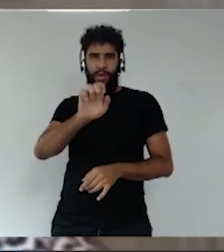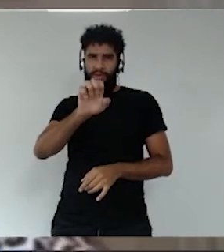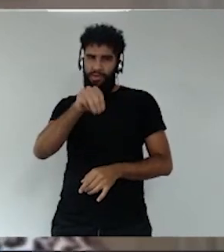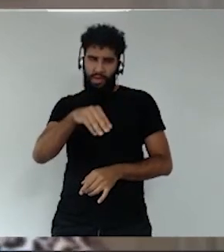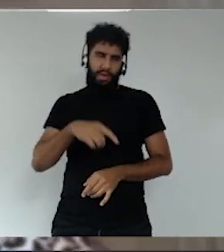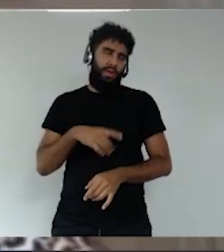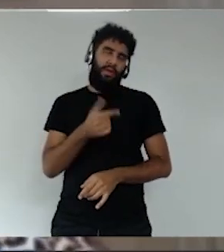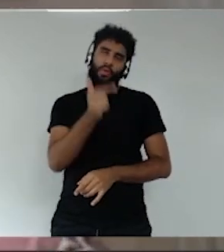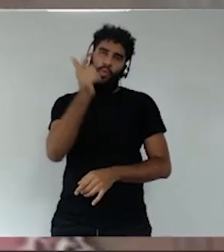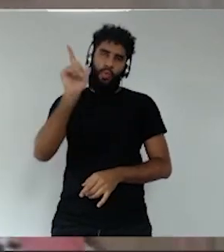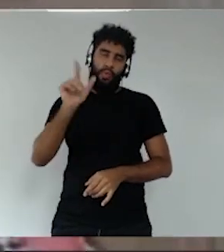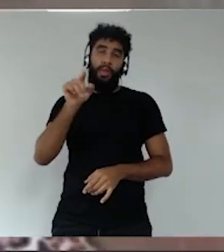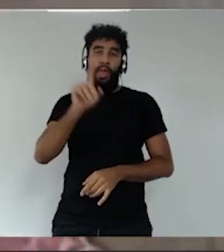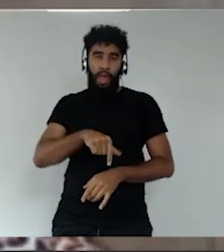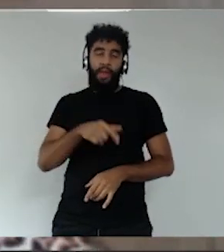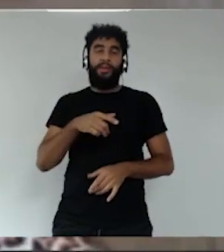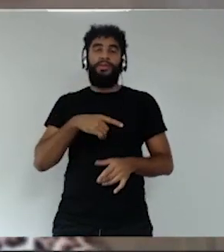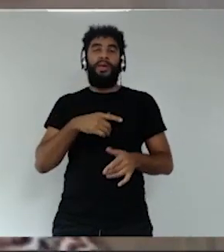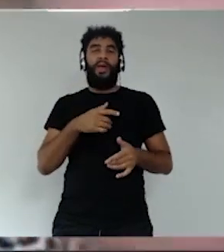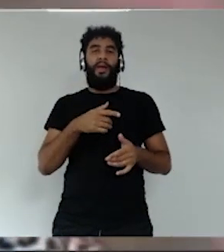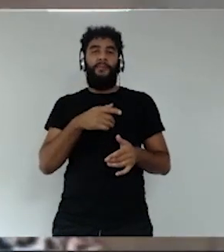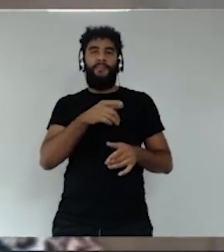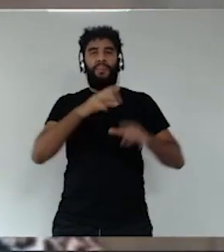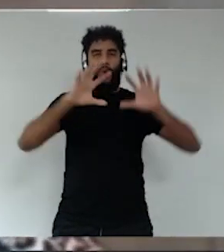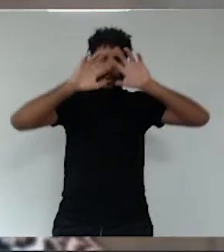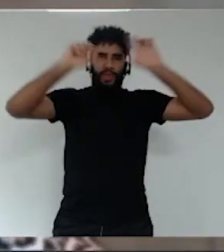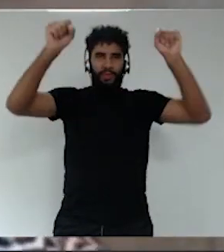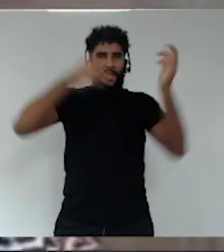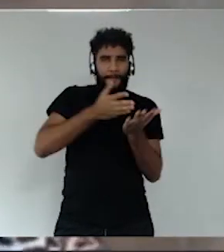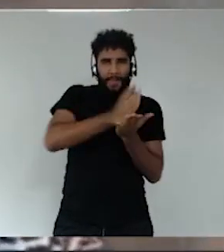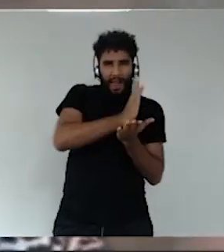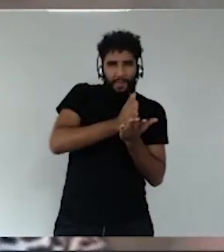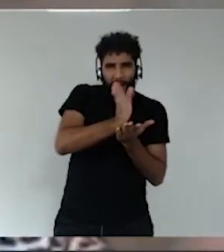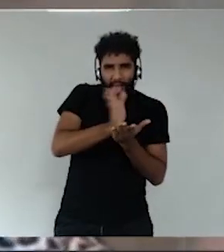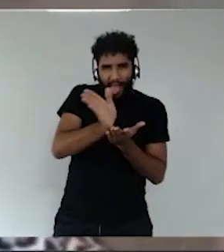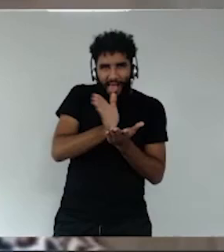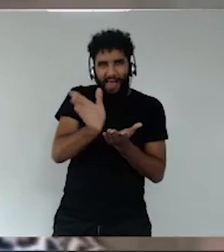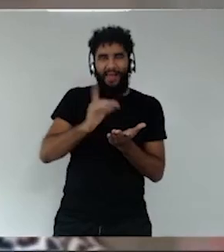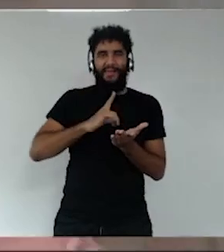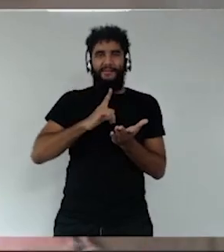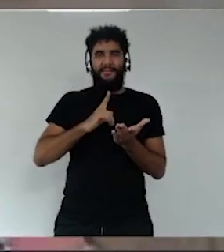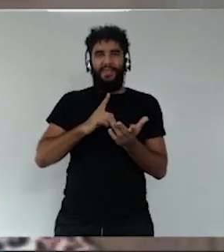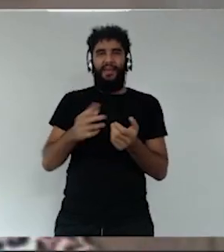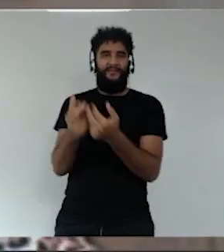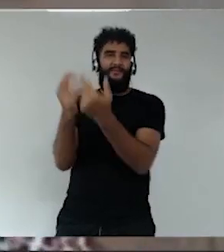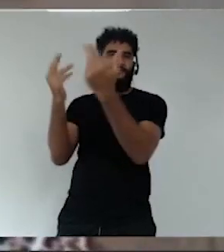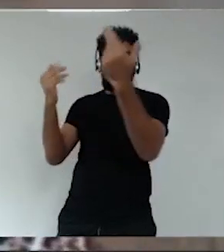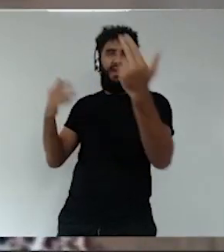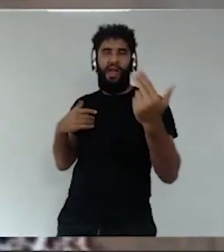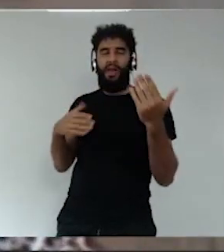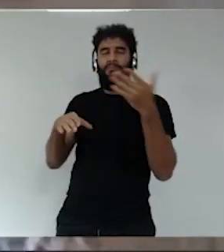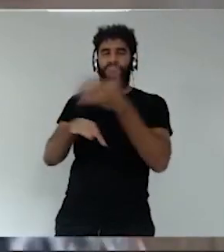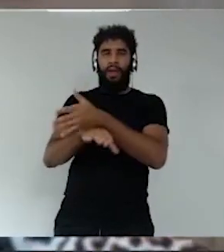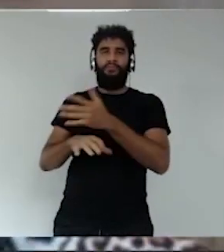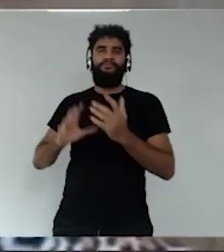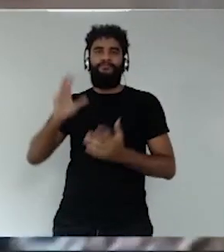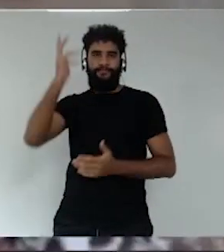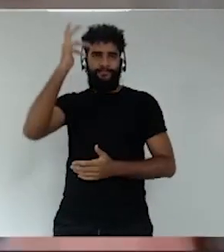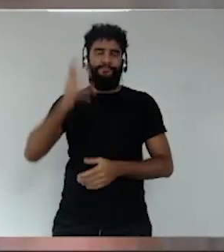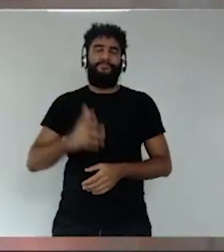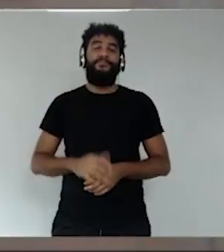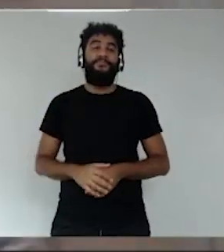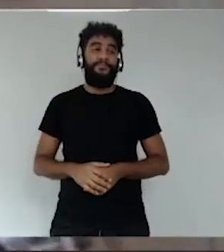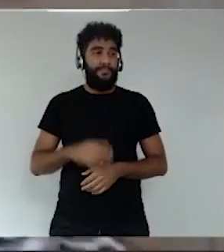é essa ideia de tribunal multiportas, uma grande porta de entrada e várias portas de saída, que são esses métodos.